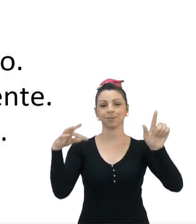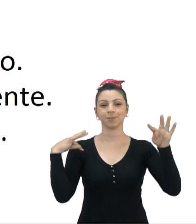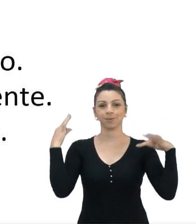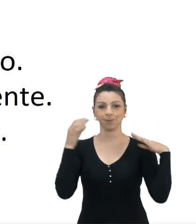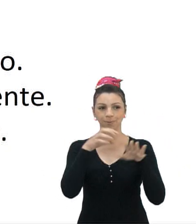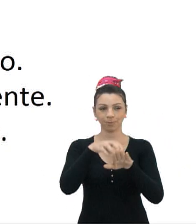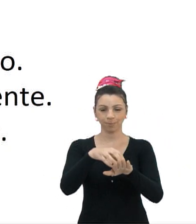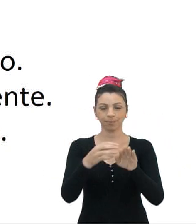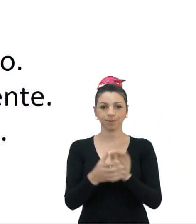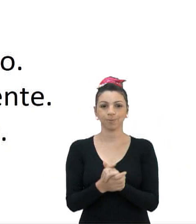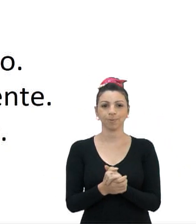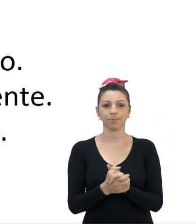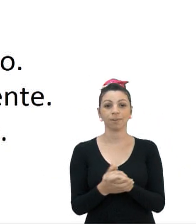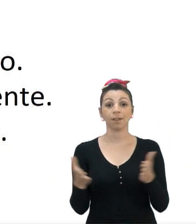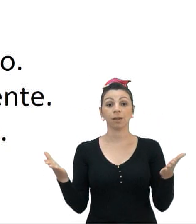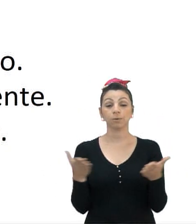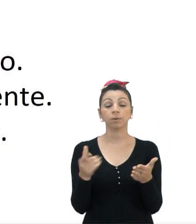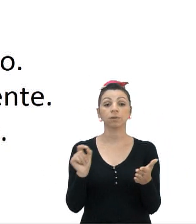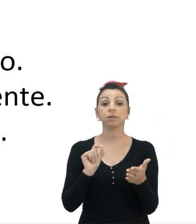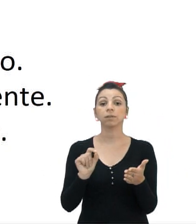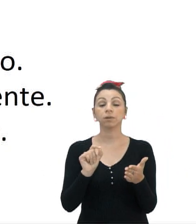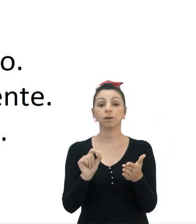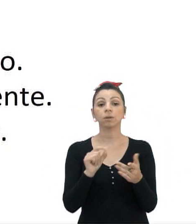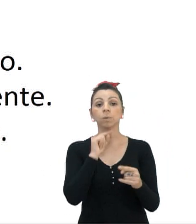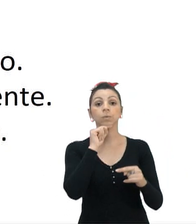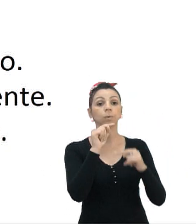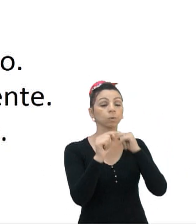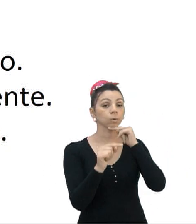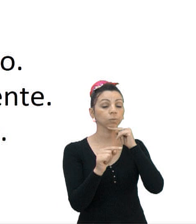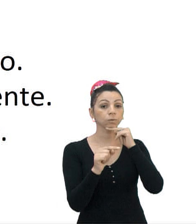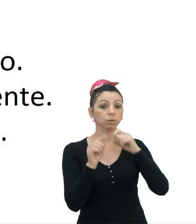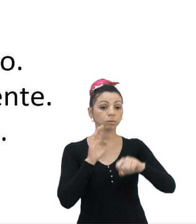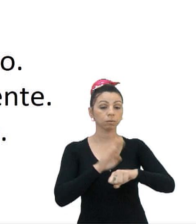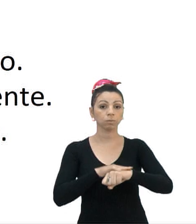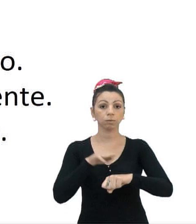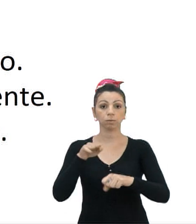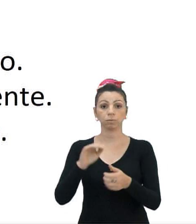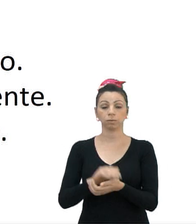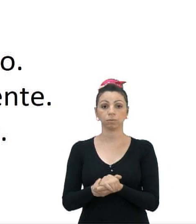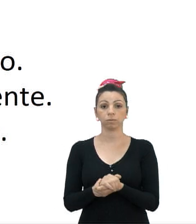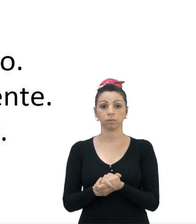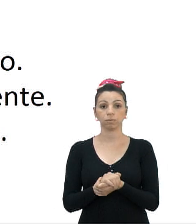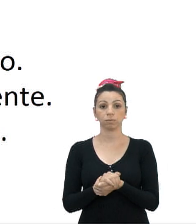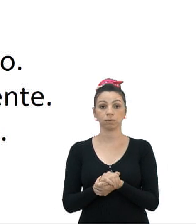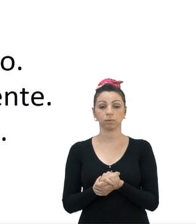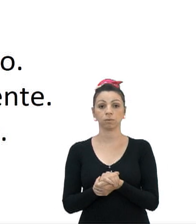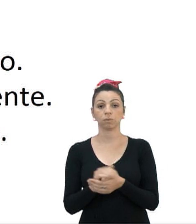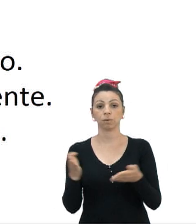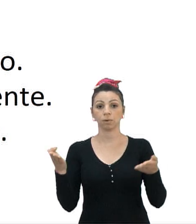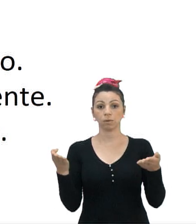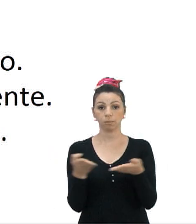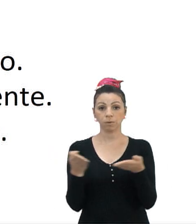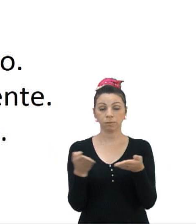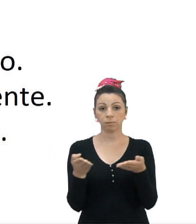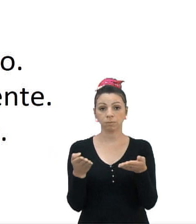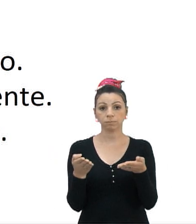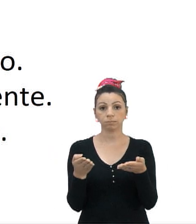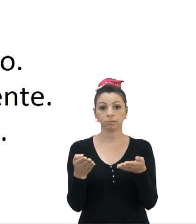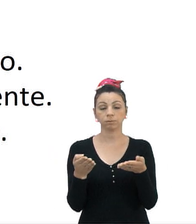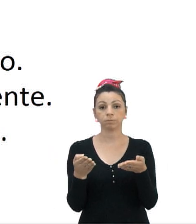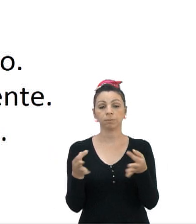do modo subjuntivo. Ele possui conjugação em quais tempos? Pretérito perfeito, futuro e